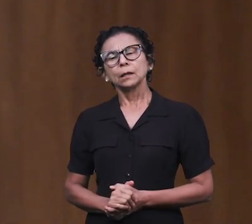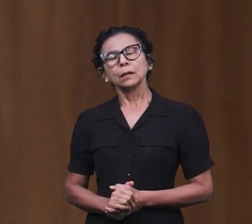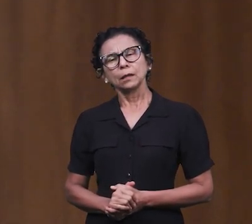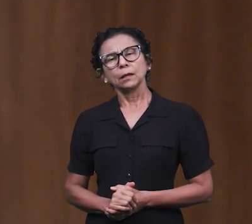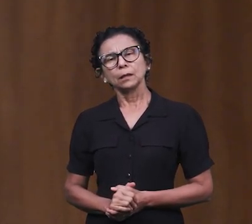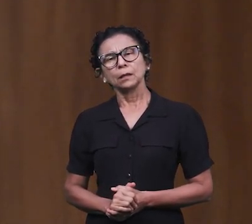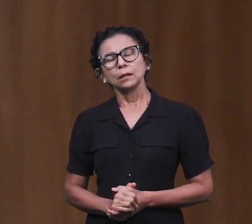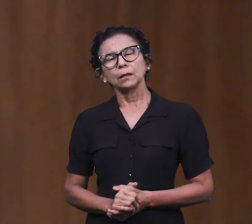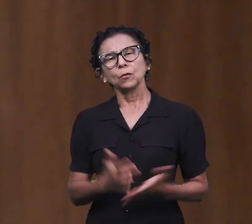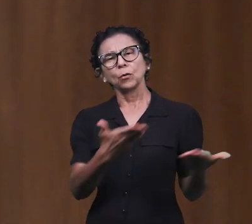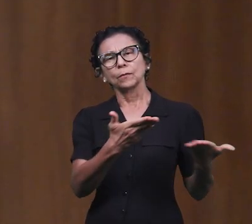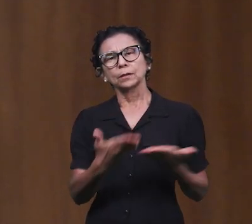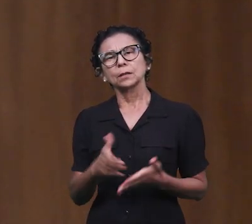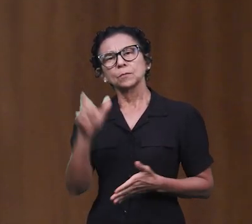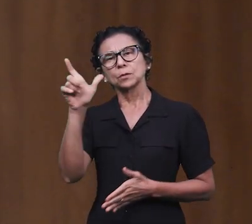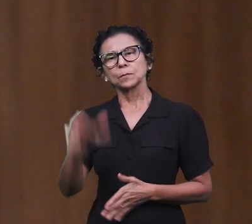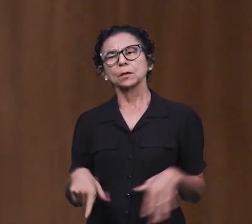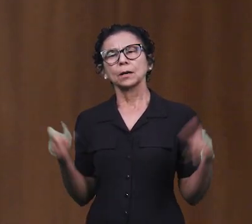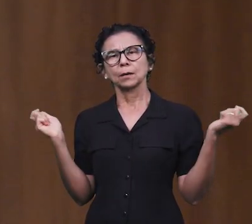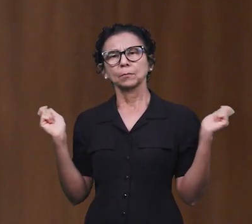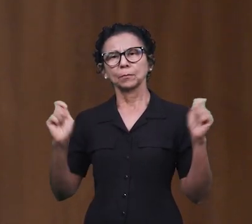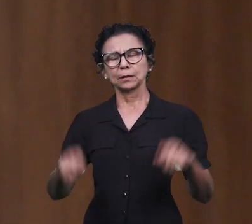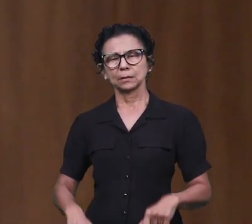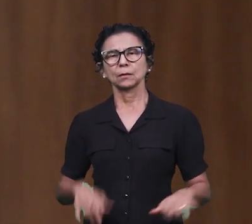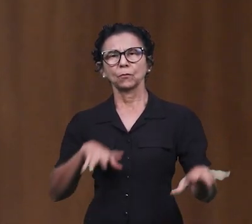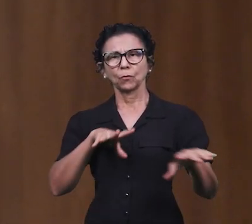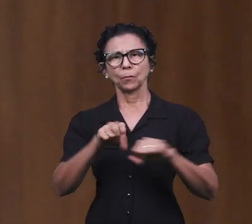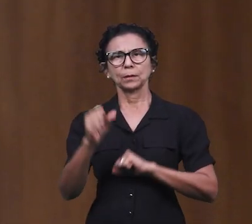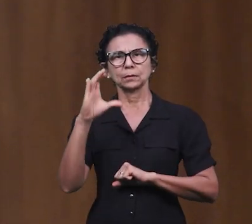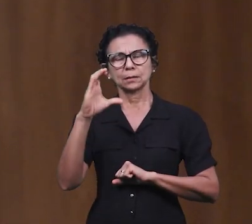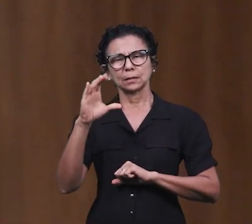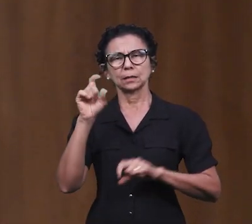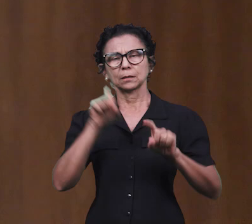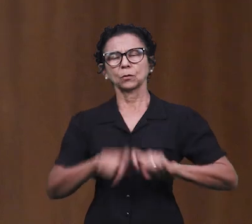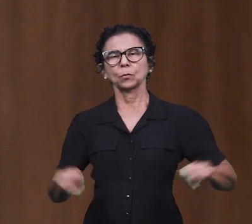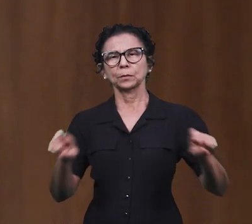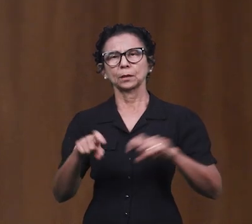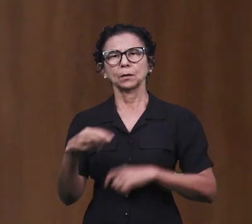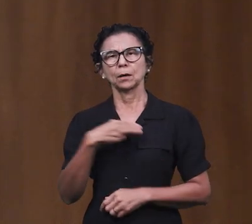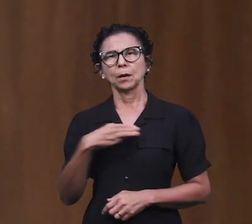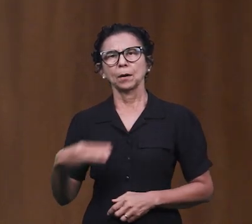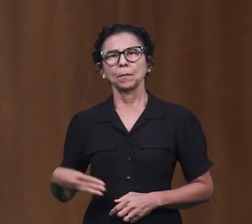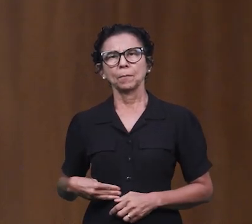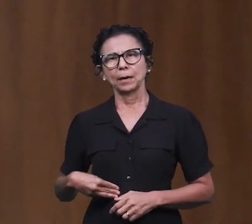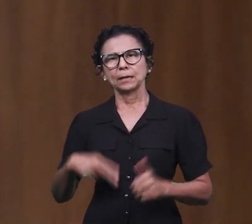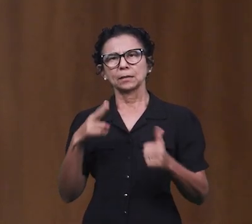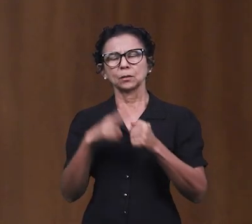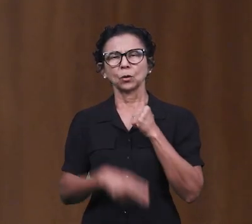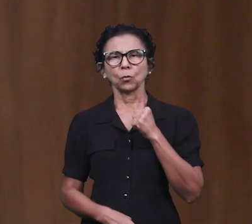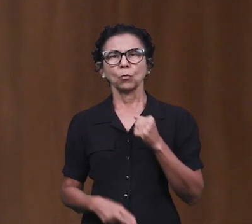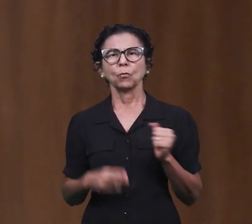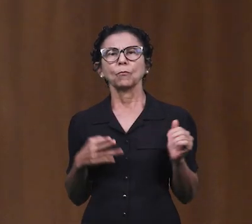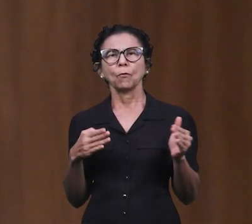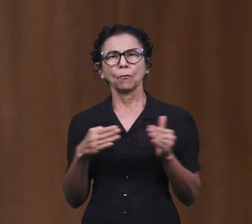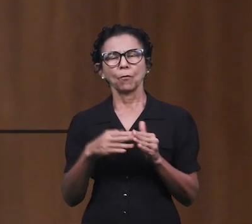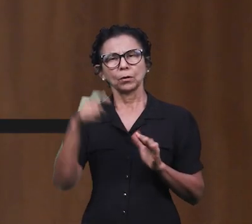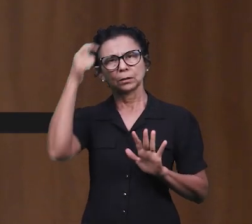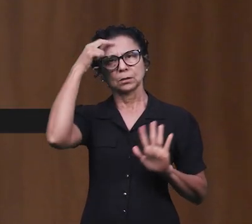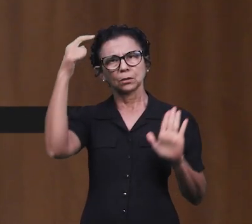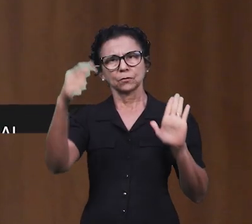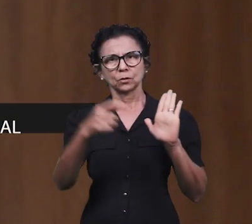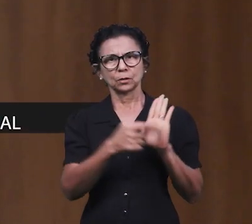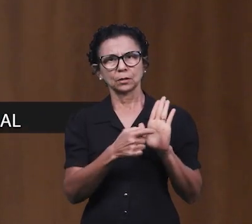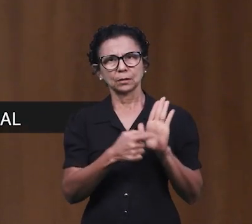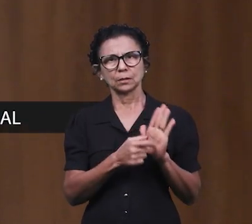bem capacitada para tal. Ele é graduado em Ciência da Computação, mestre em Informática pela UFES, com ênfase em Inteligência Artificial